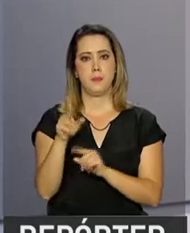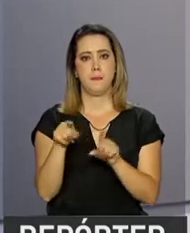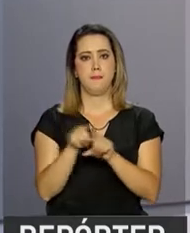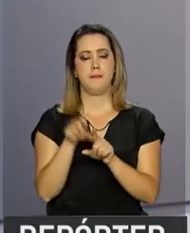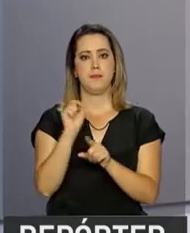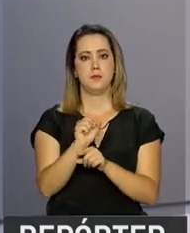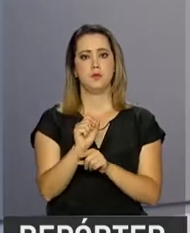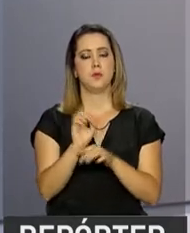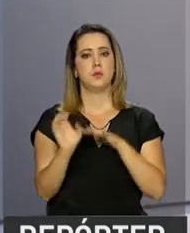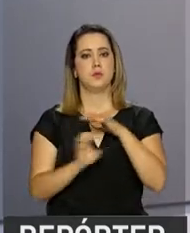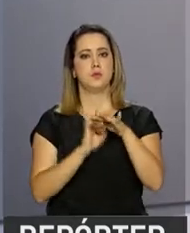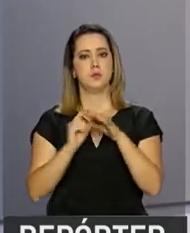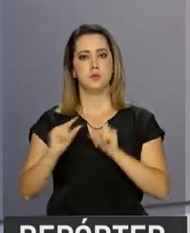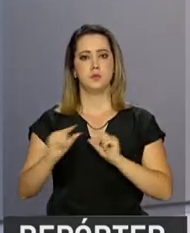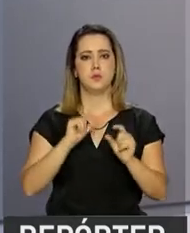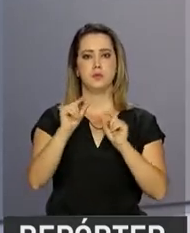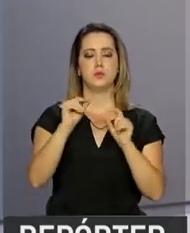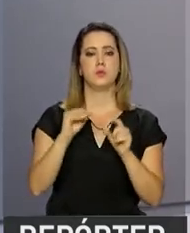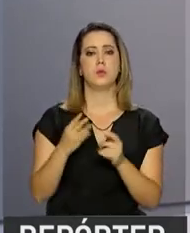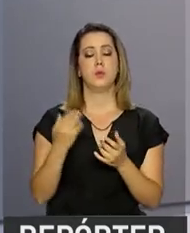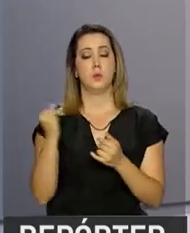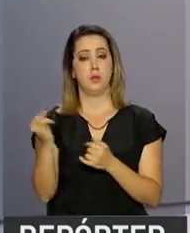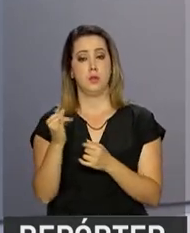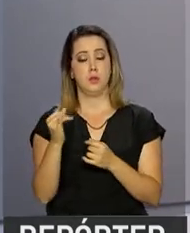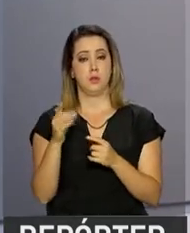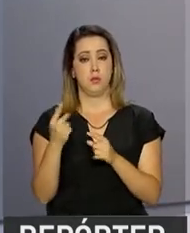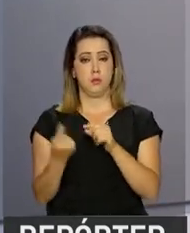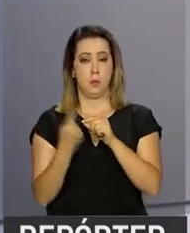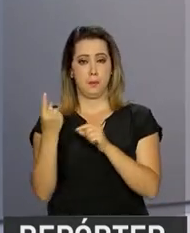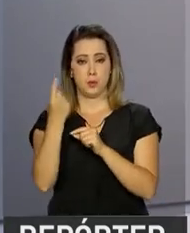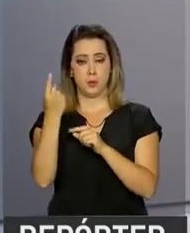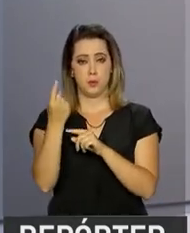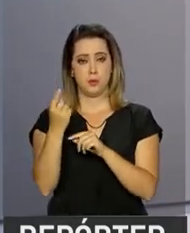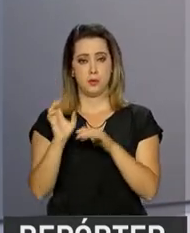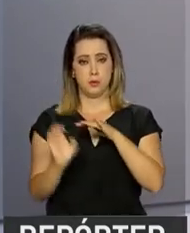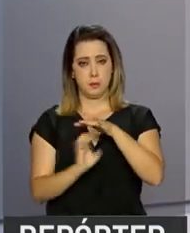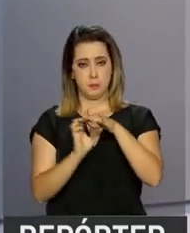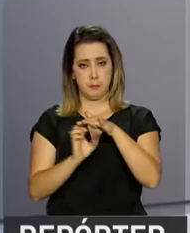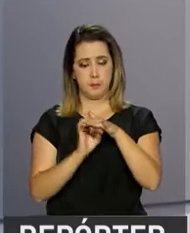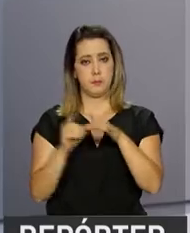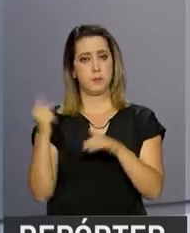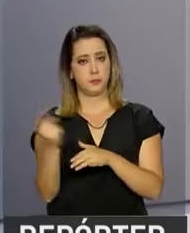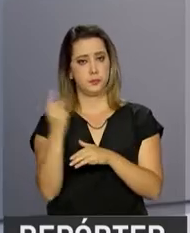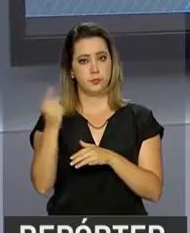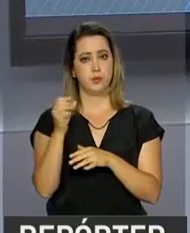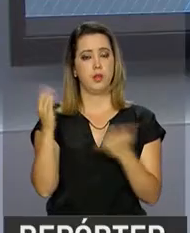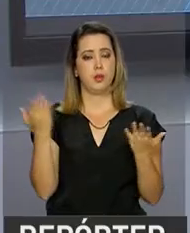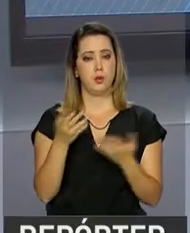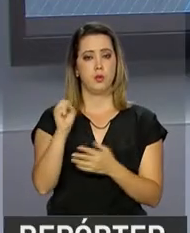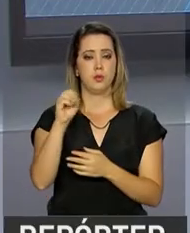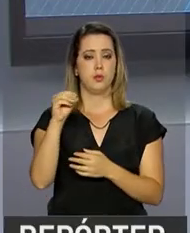R$ 4.800.000, e para o Microempreendedor Individual, que agora é de R$ 80.000.